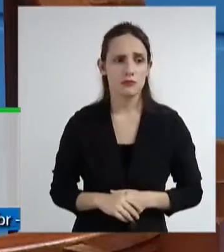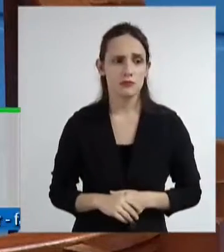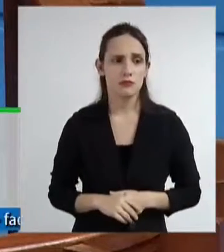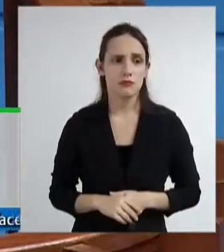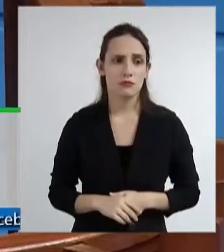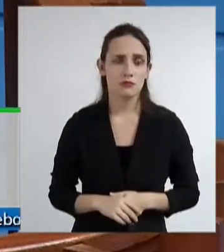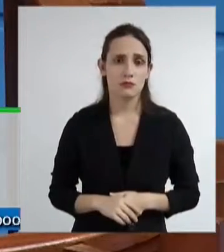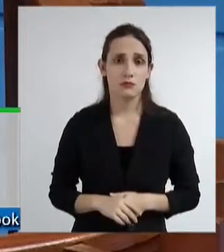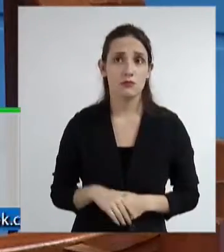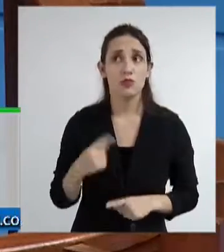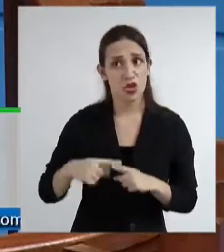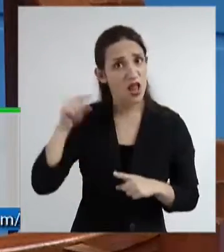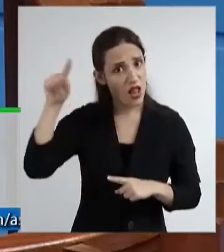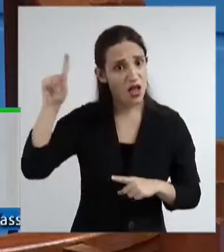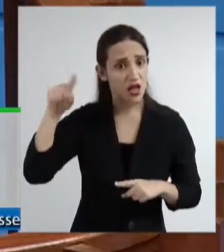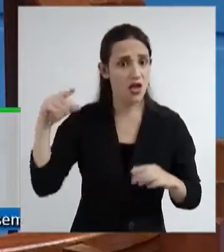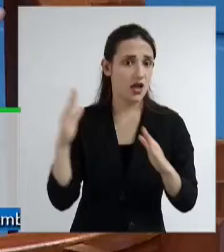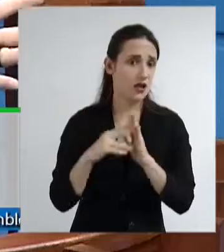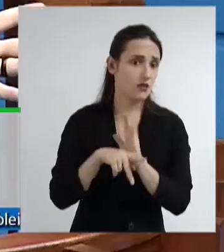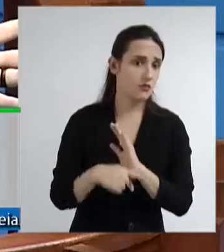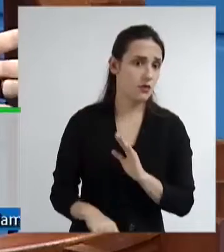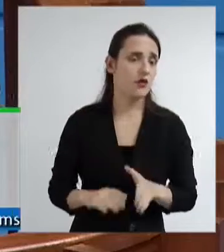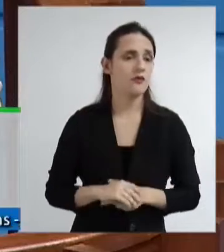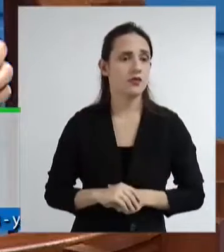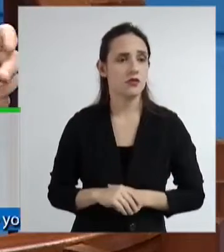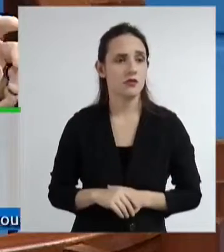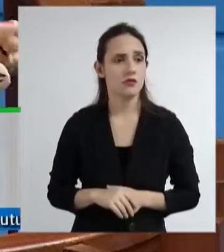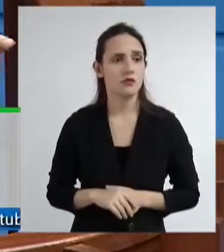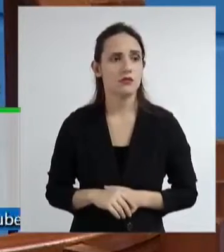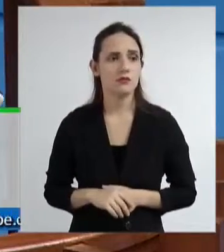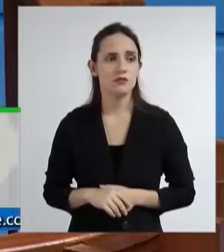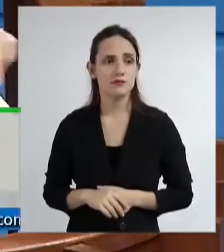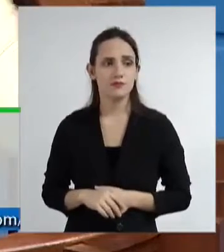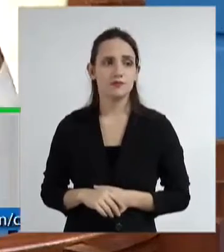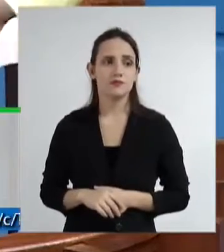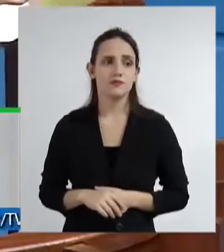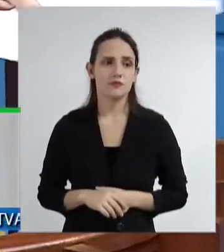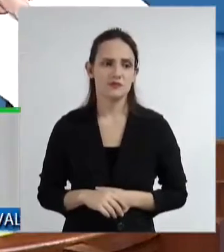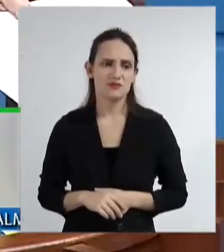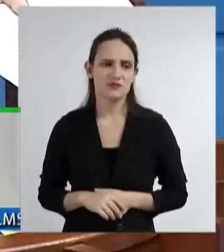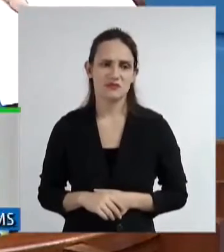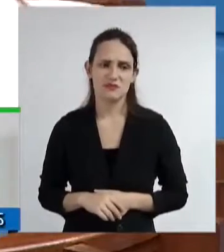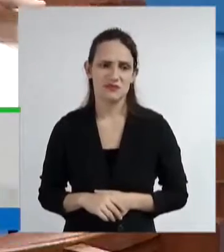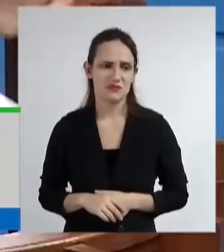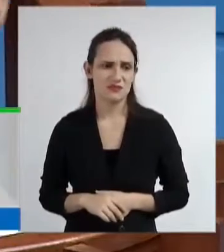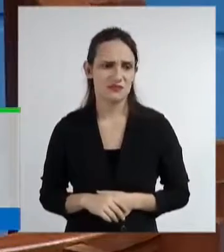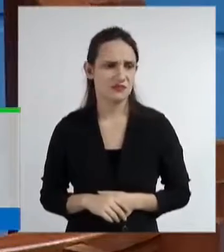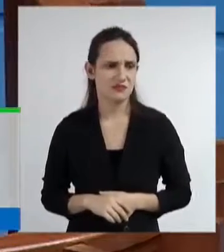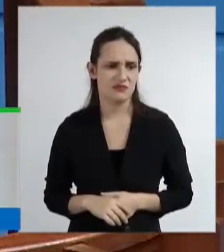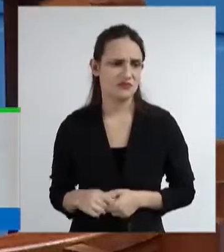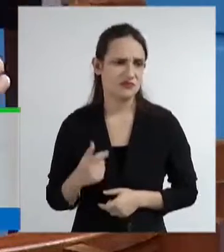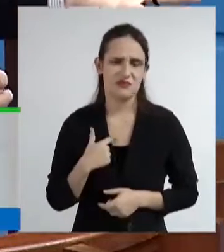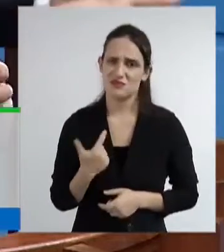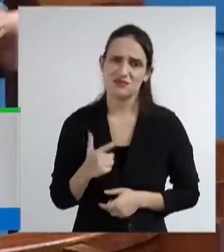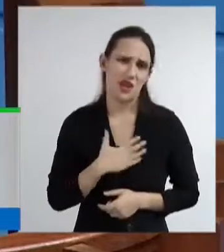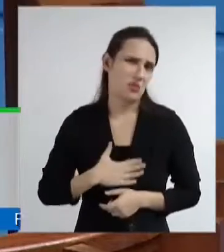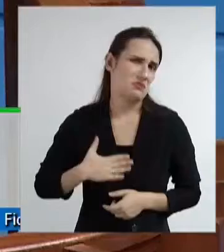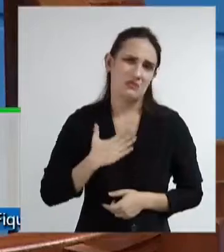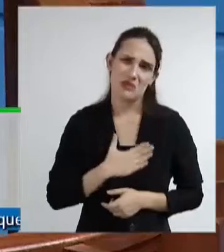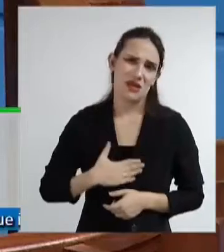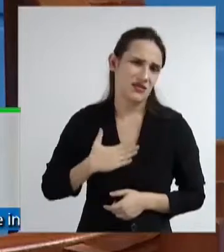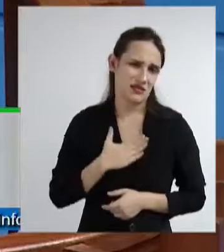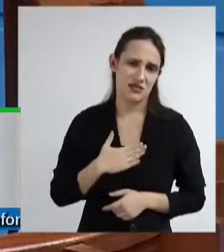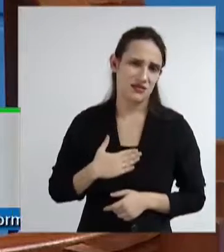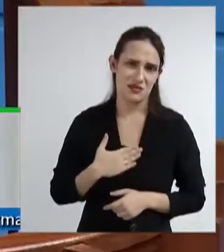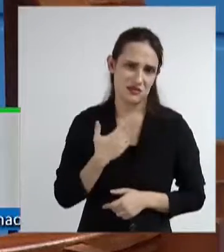que representa o povo. Permite uma parte, deputado. Então, nós aqui, com toda certeza, eu não tenho prazer de